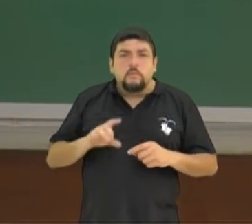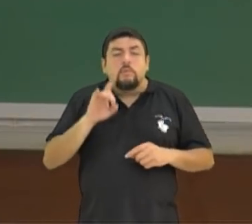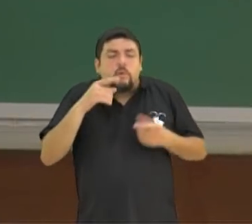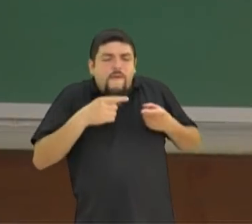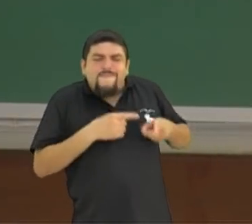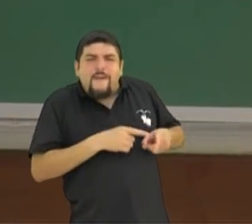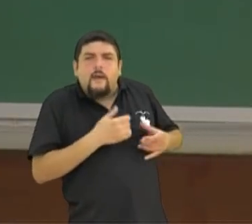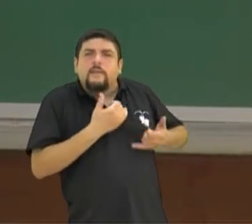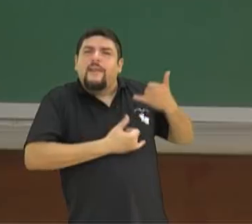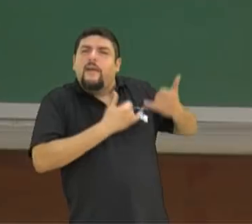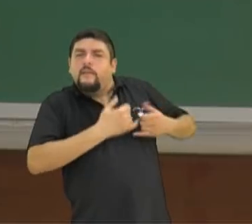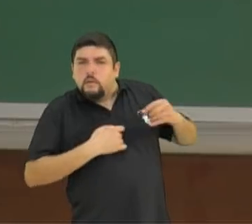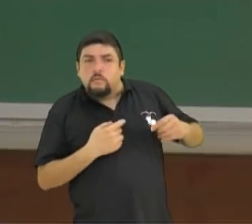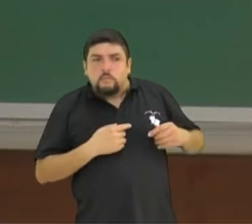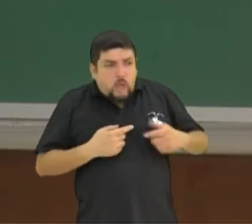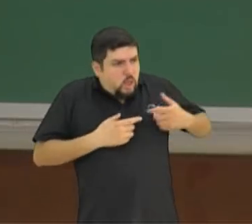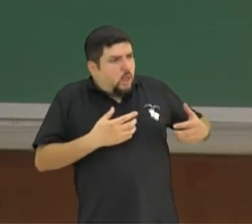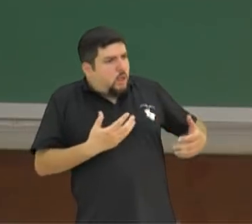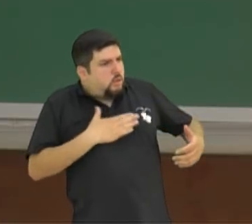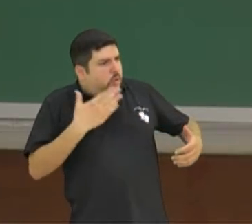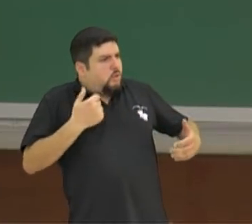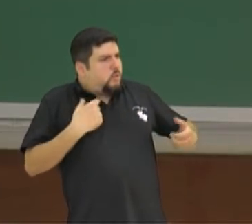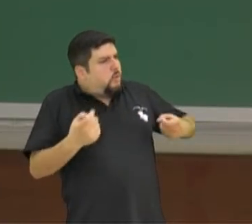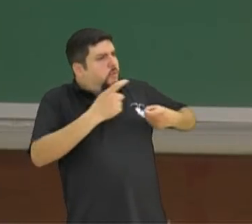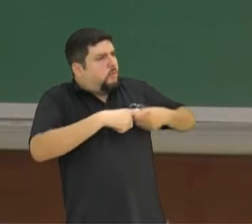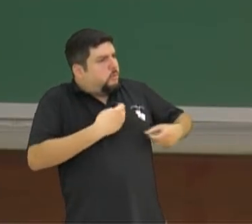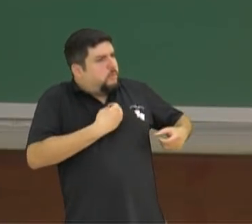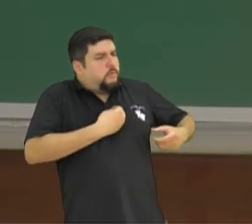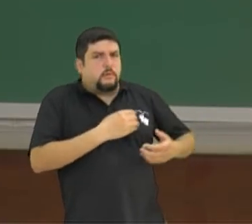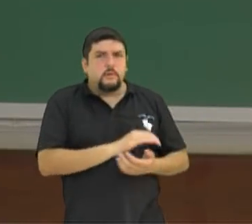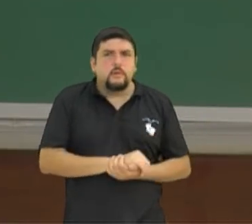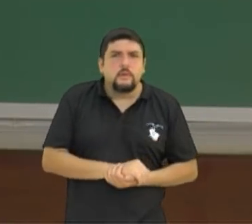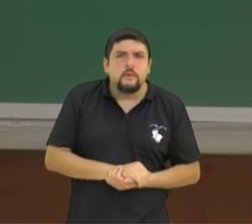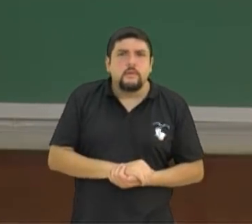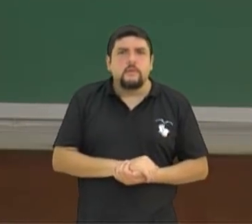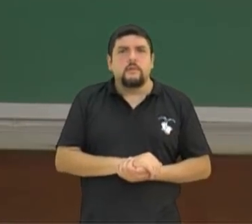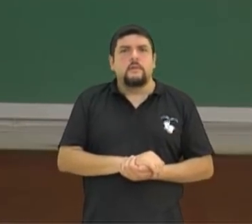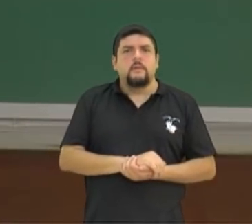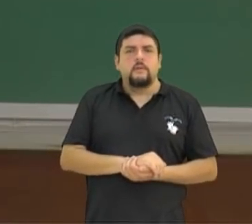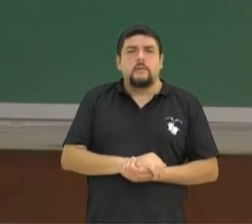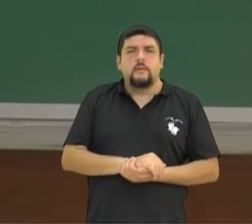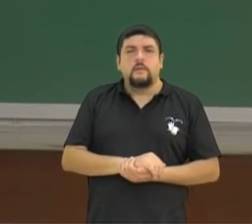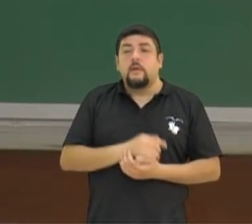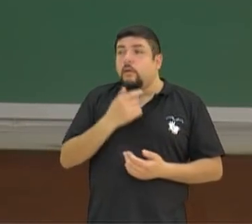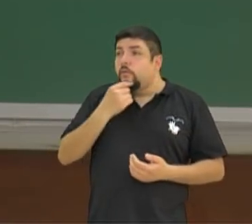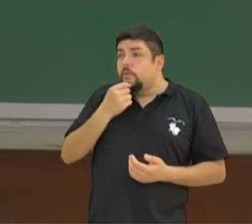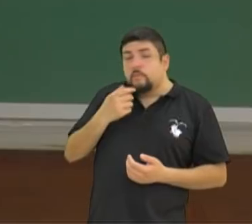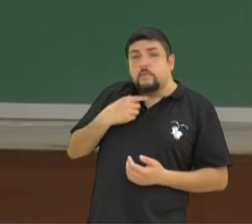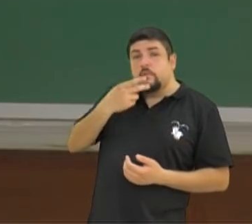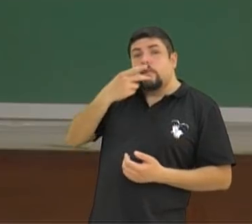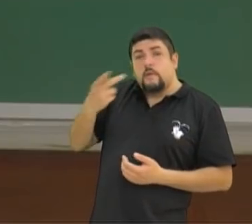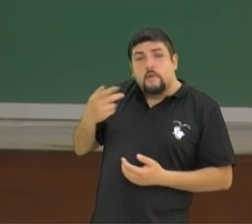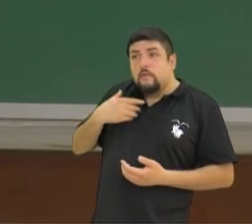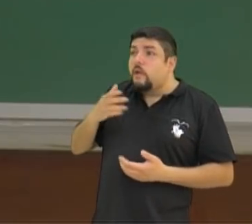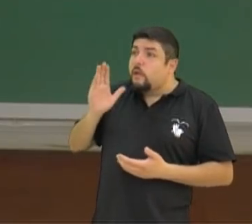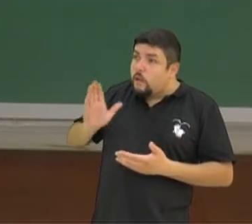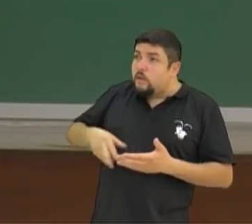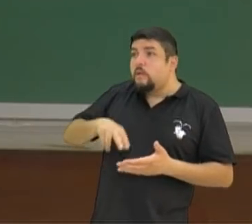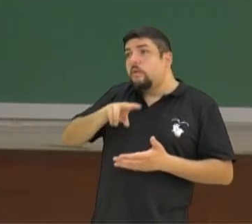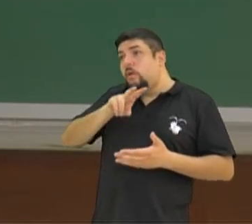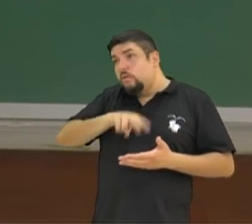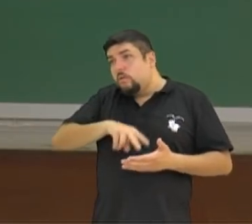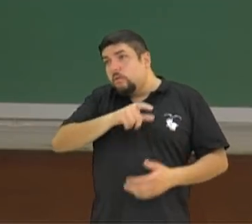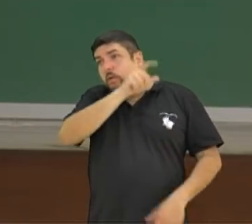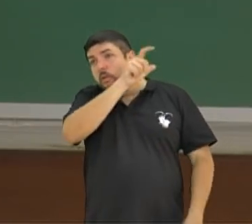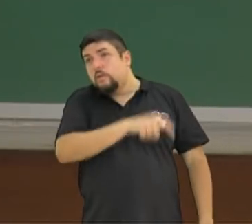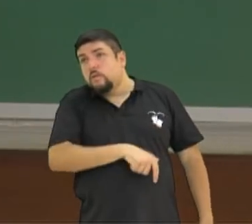letra, a fala do personagem, quando o personagem pergunta, né? Pergunta não, na verdade faz uma afirmação, né?